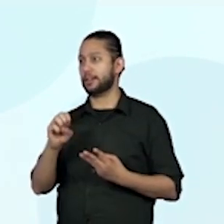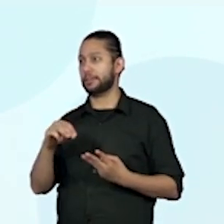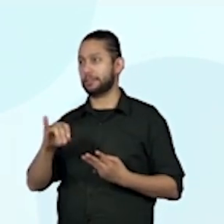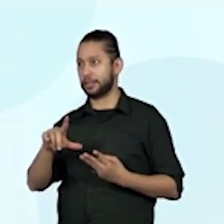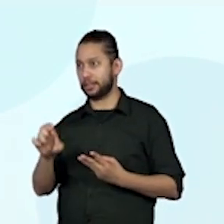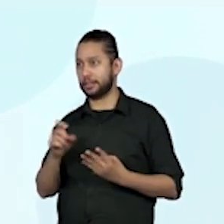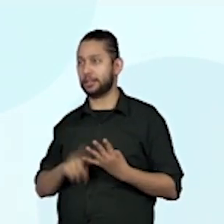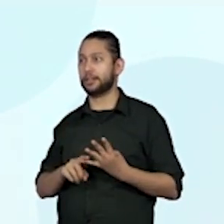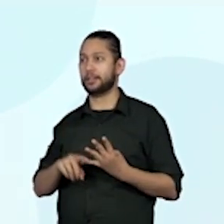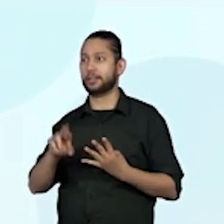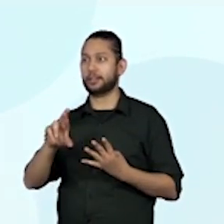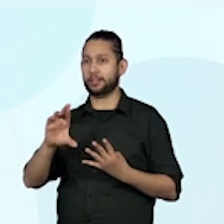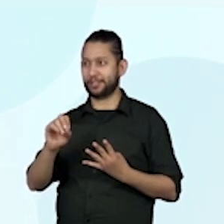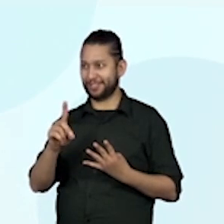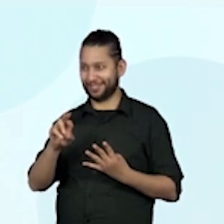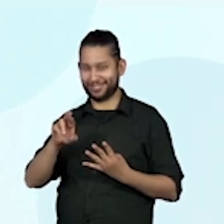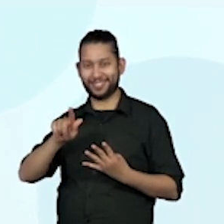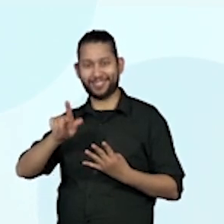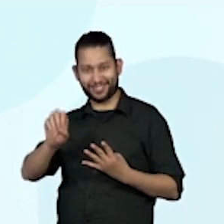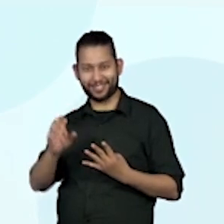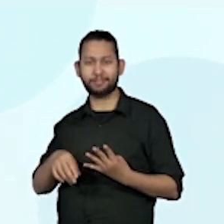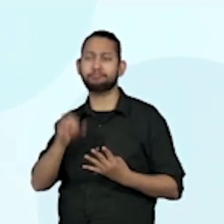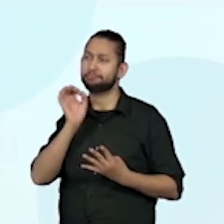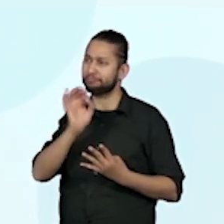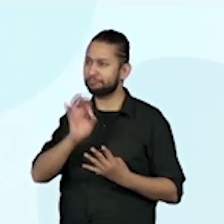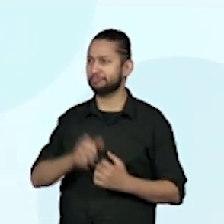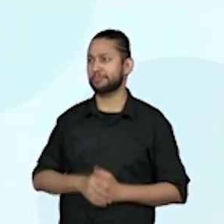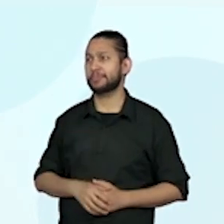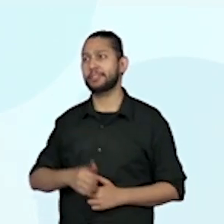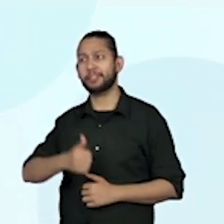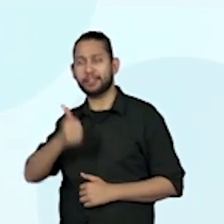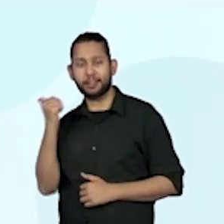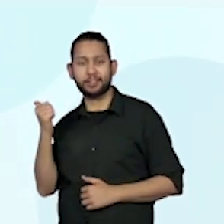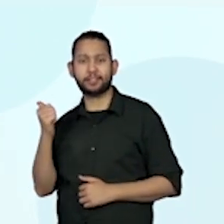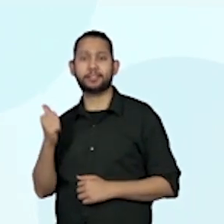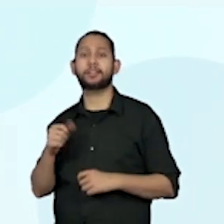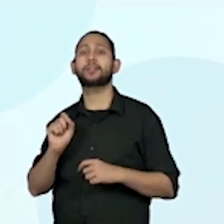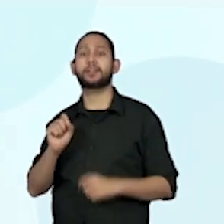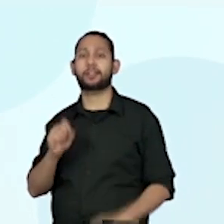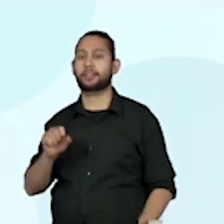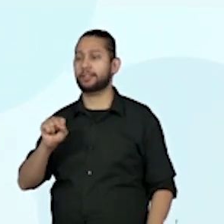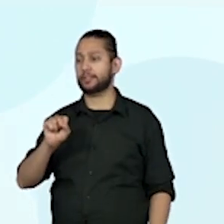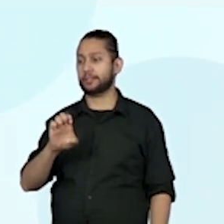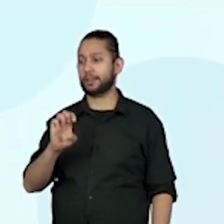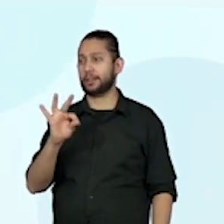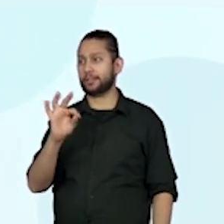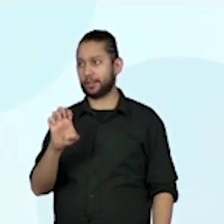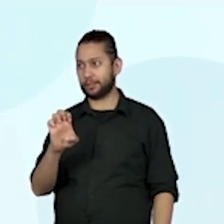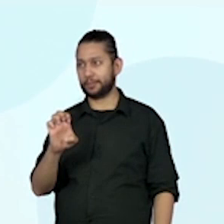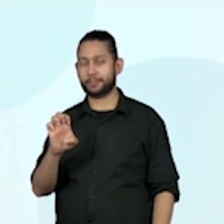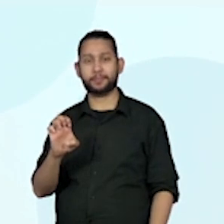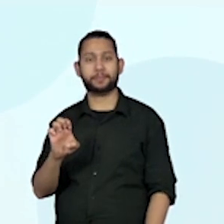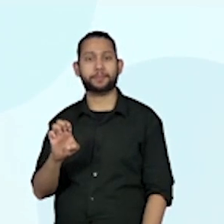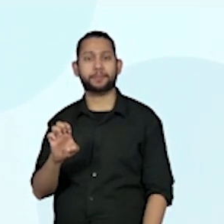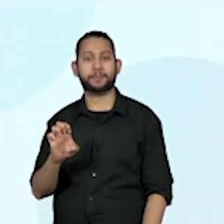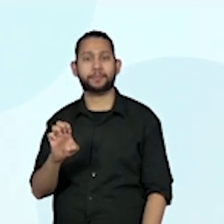Camille, Rodrigo. Isso mesmo, essa é a fração 7/8.